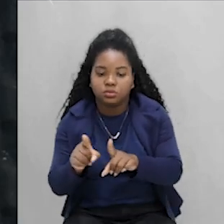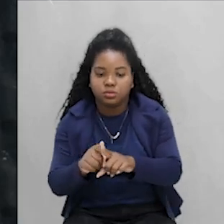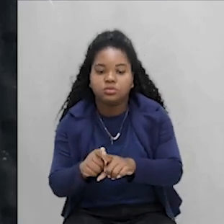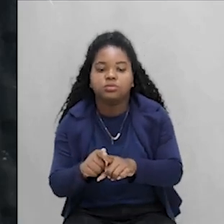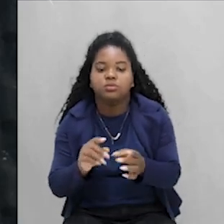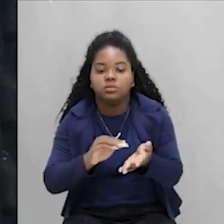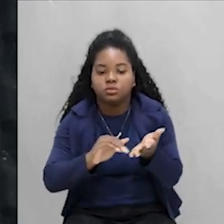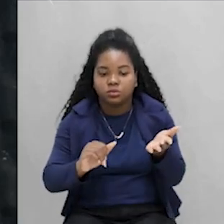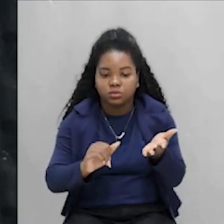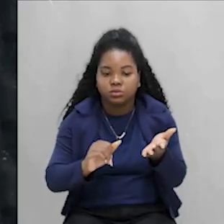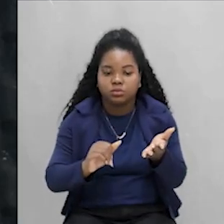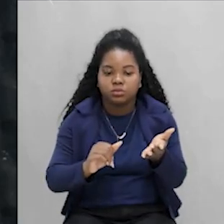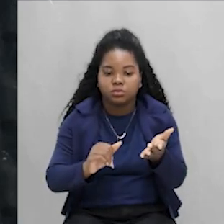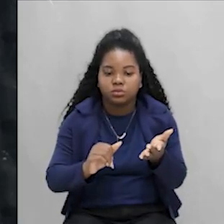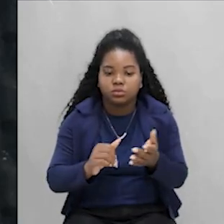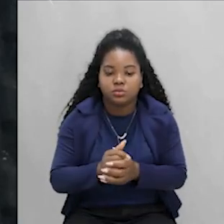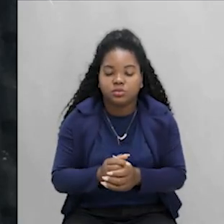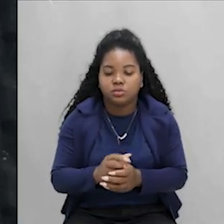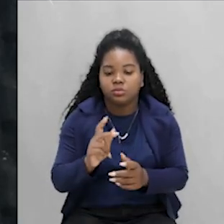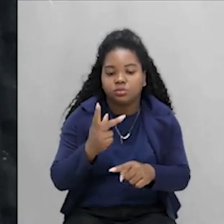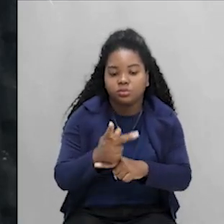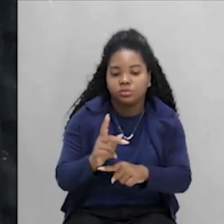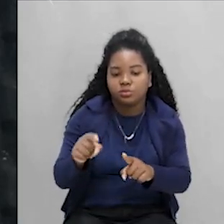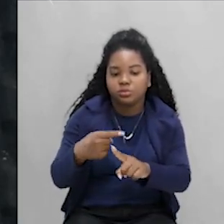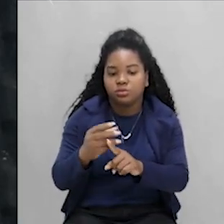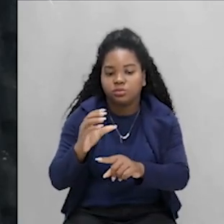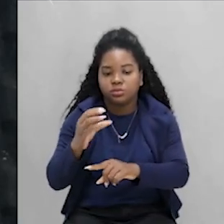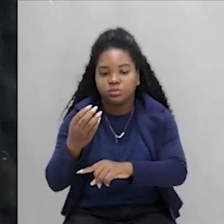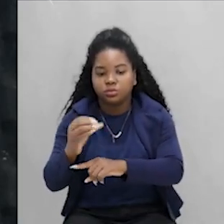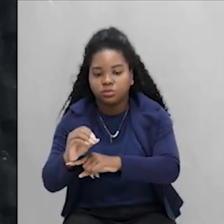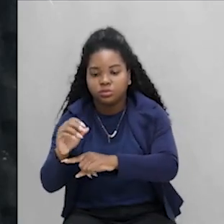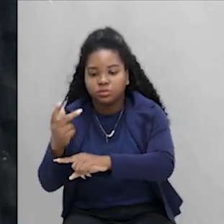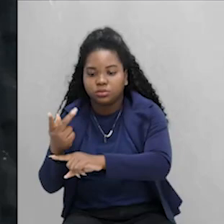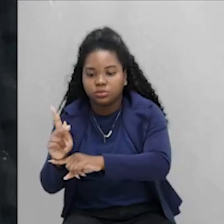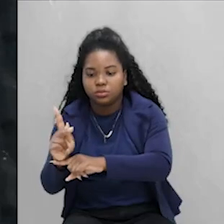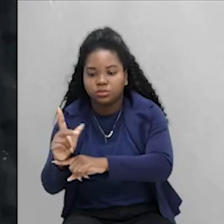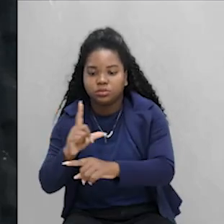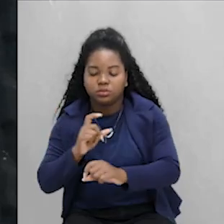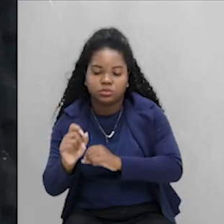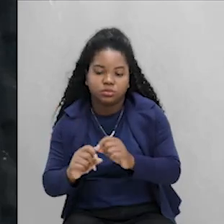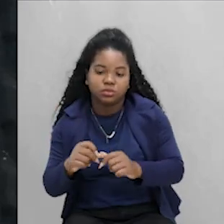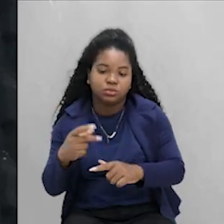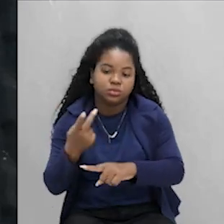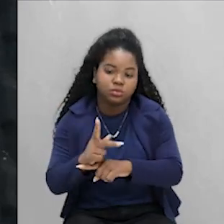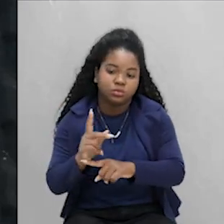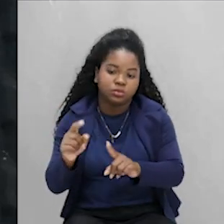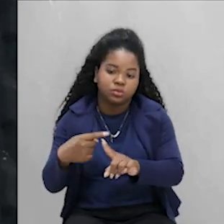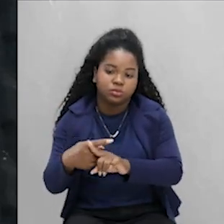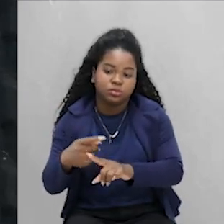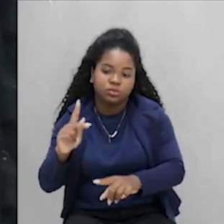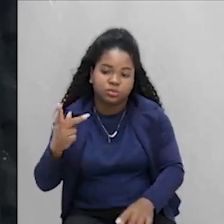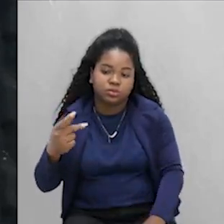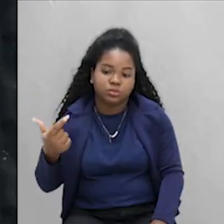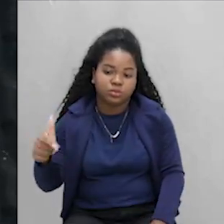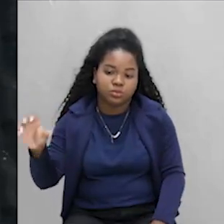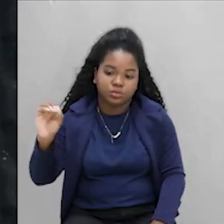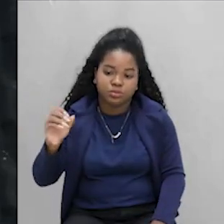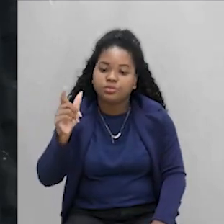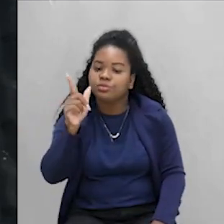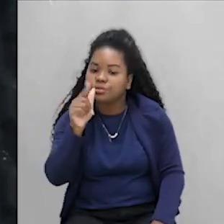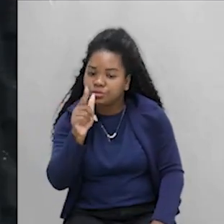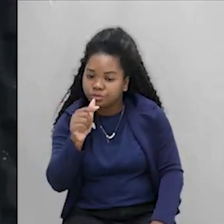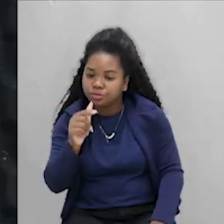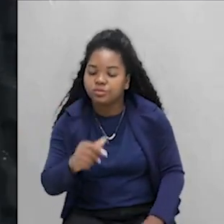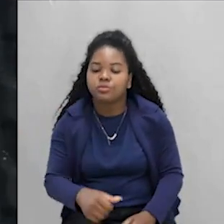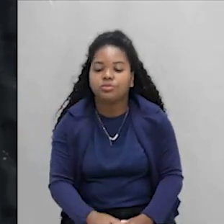sair hidrogênio mas o h eu vou ter a formação do H2O H2O é